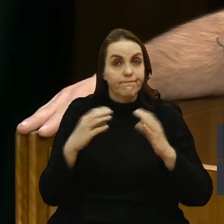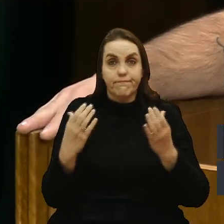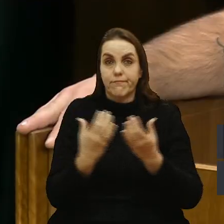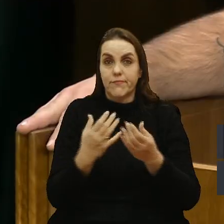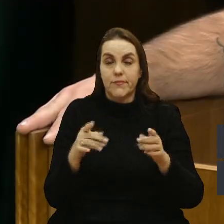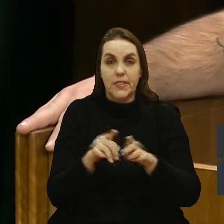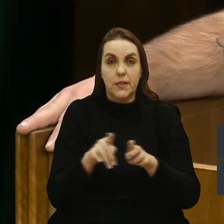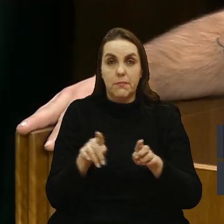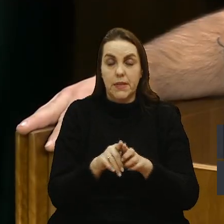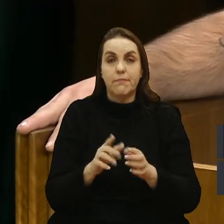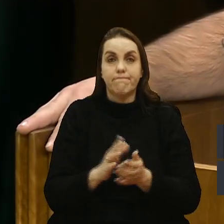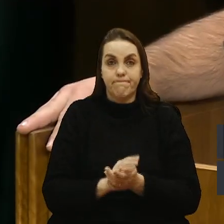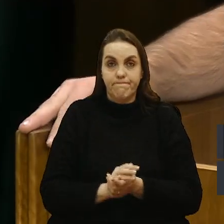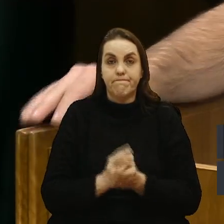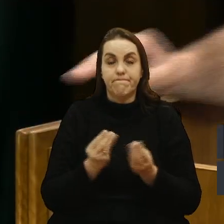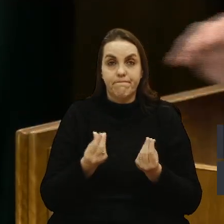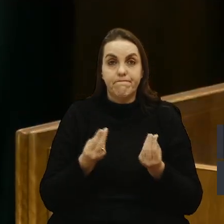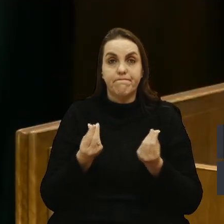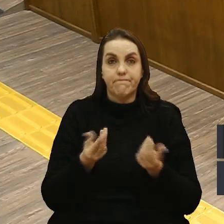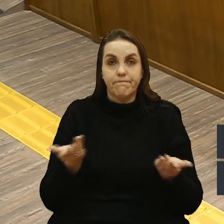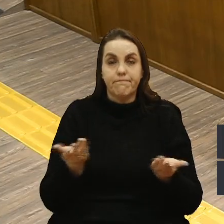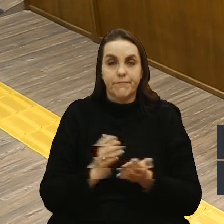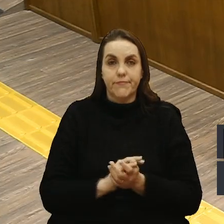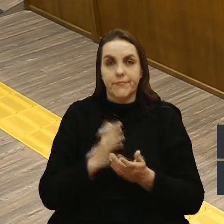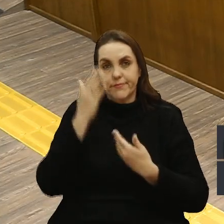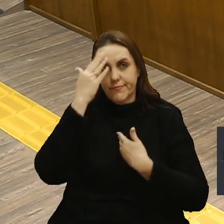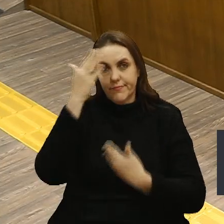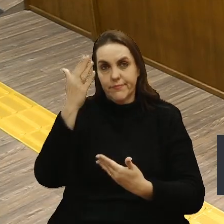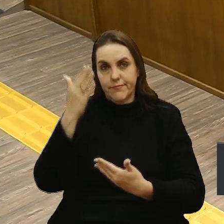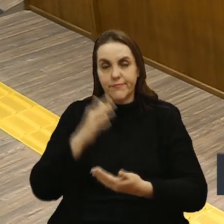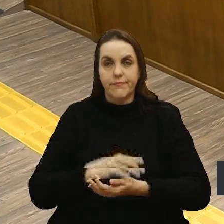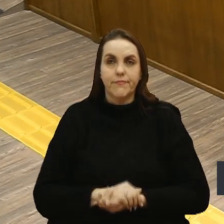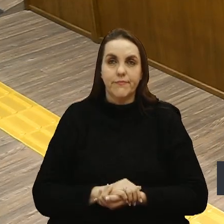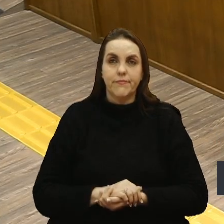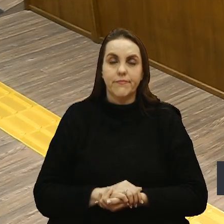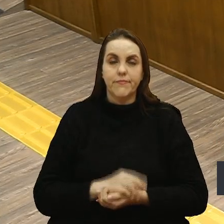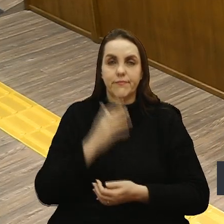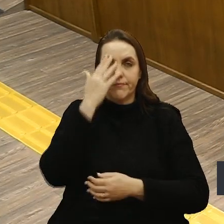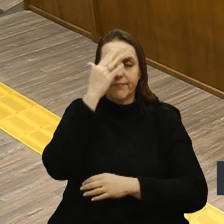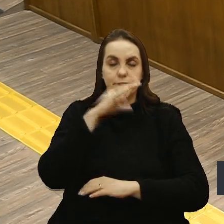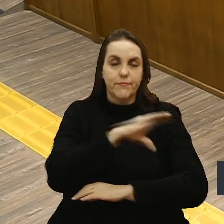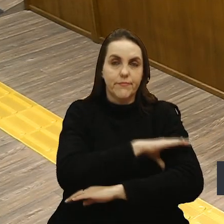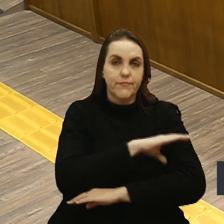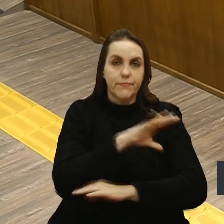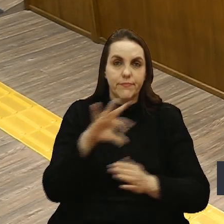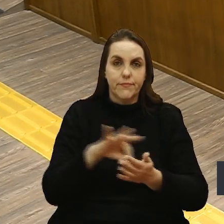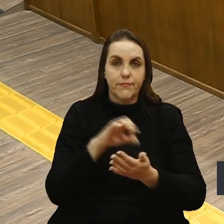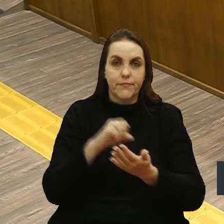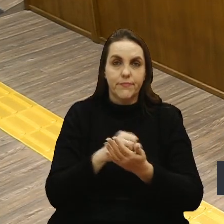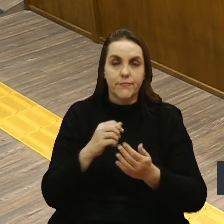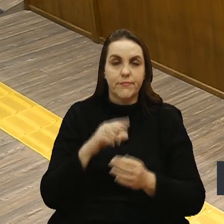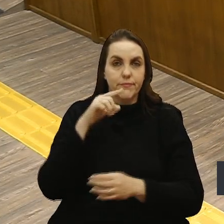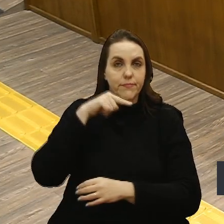também fica a ver navios. Muito obrigado. Obrigado, vereador Ramon. Próximo vereador inscrito é o vereador Adonei Machado,